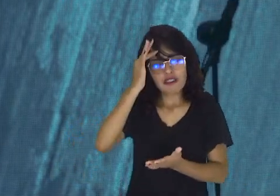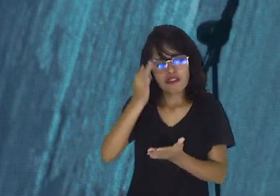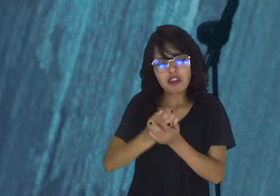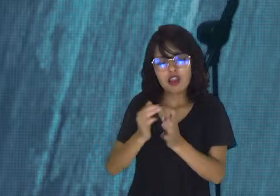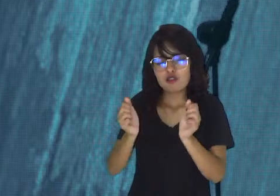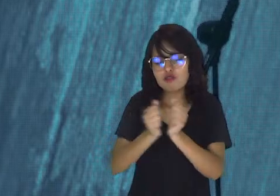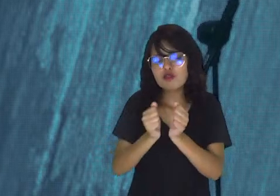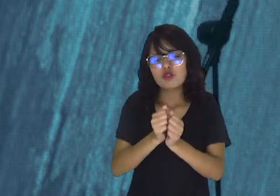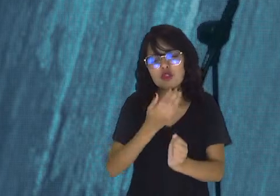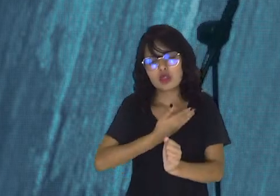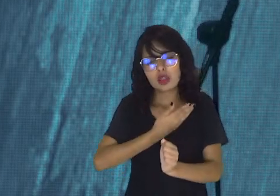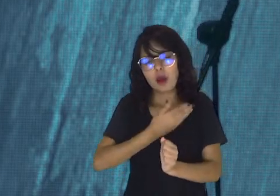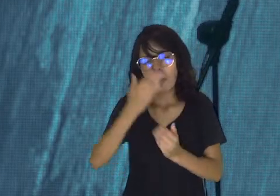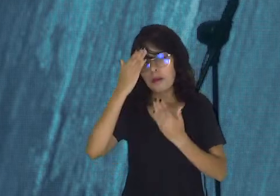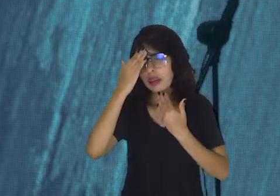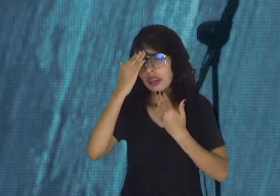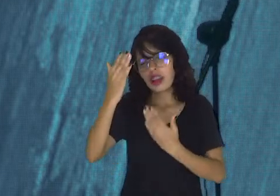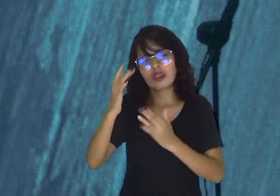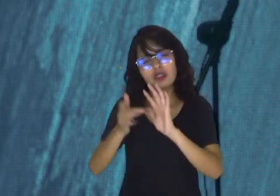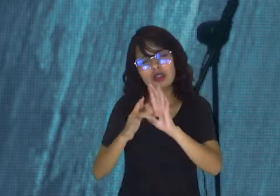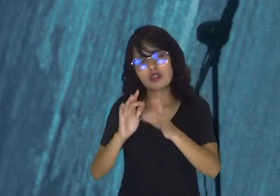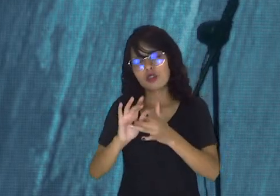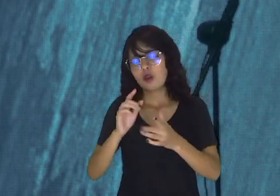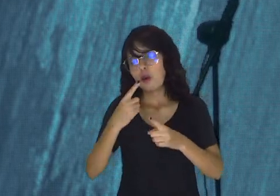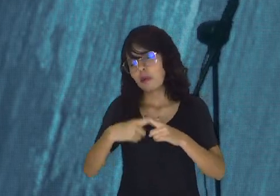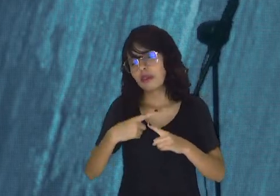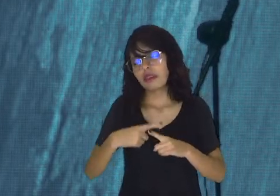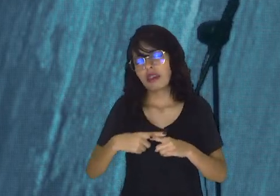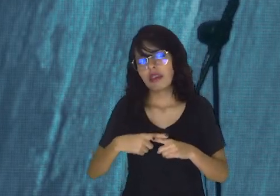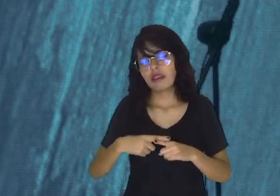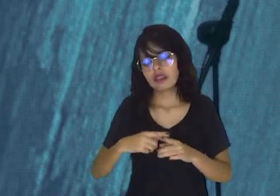porque ao longo dessa jornada,